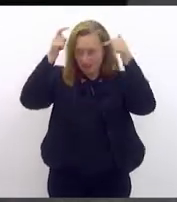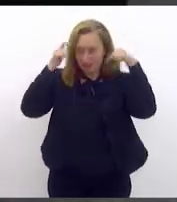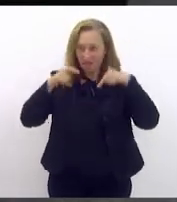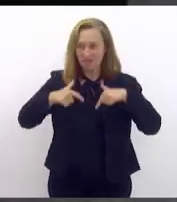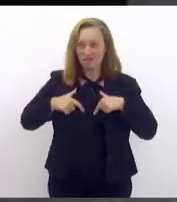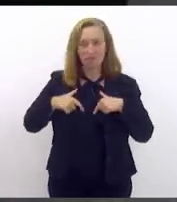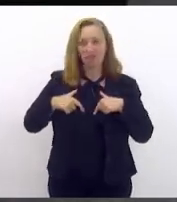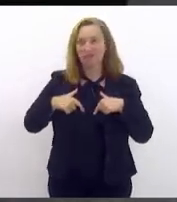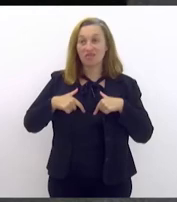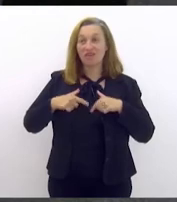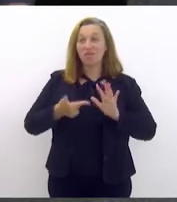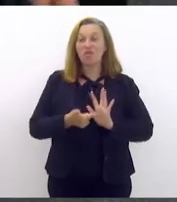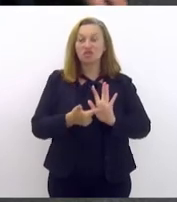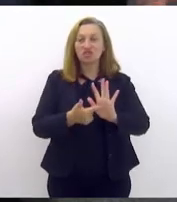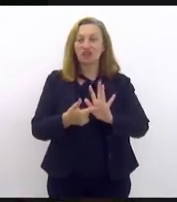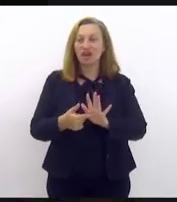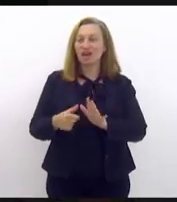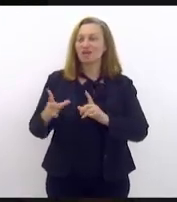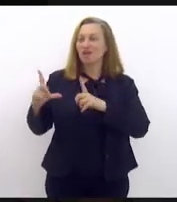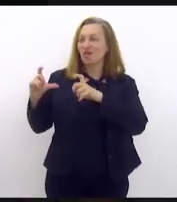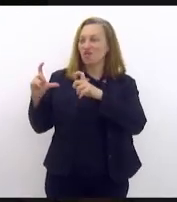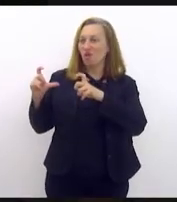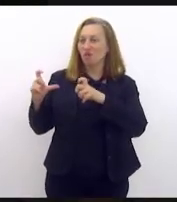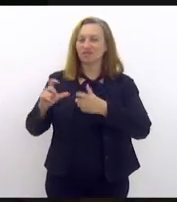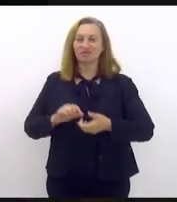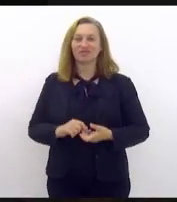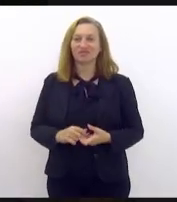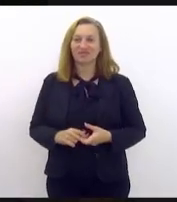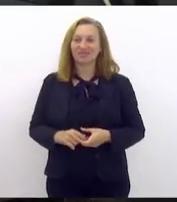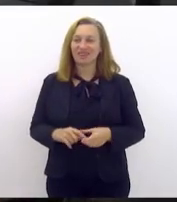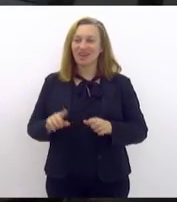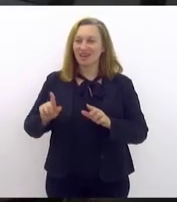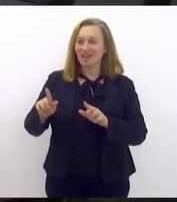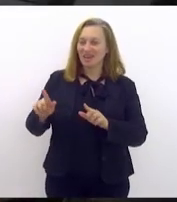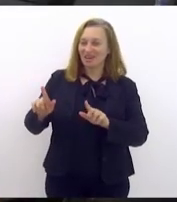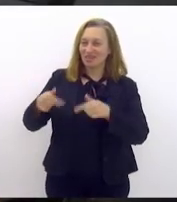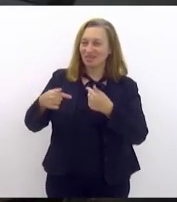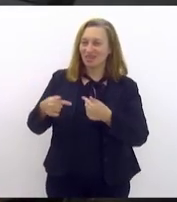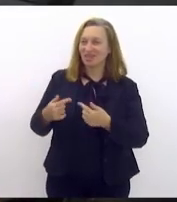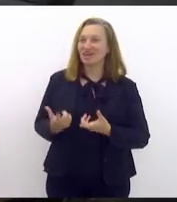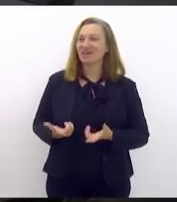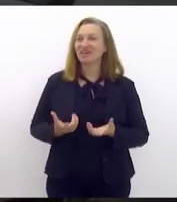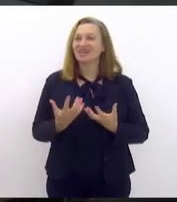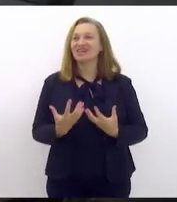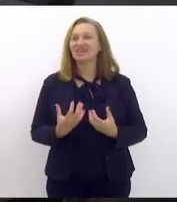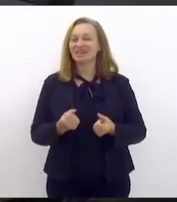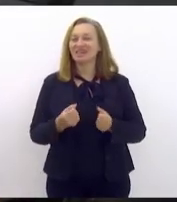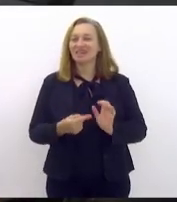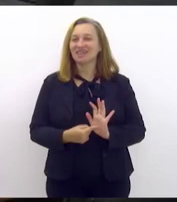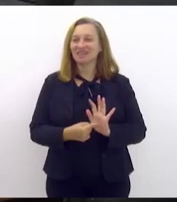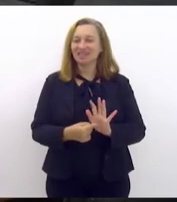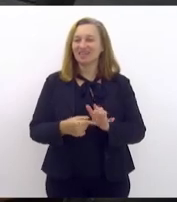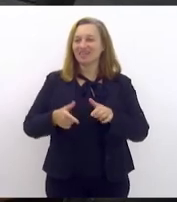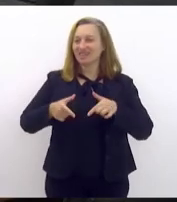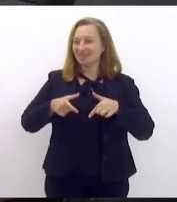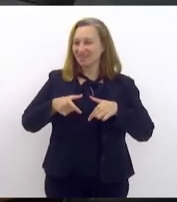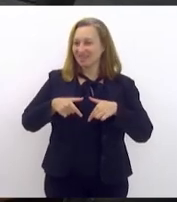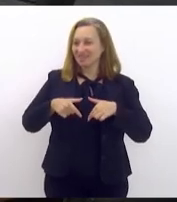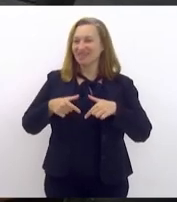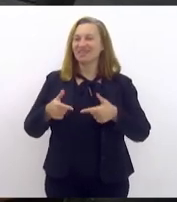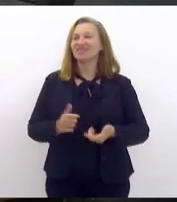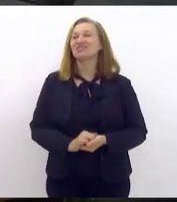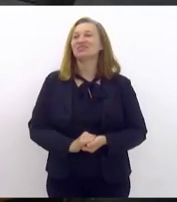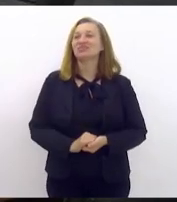que mostrar a medalha para tirar as fotos aqui, né? Eu estou aceitando a provocação, está aqui a medalha. Fiquei muito honrado